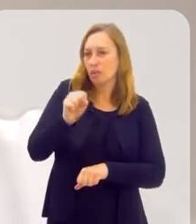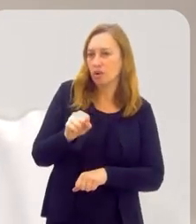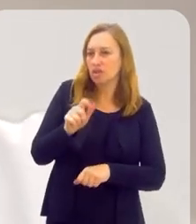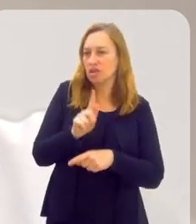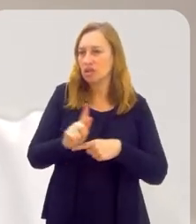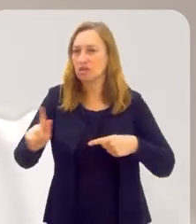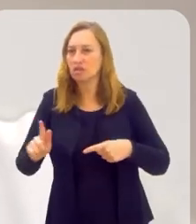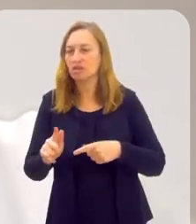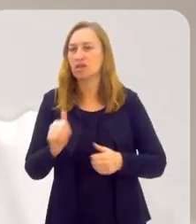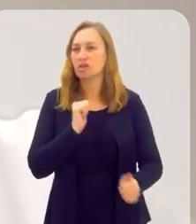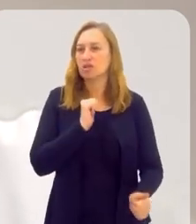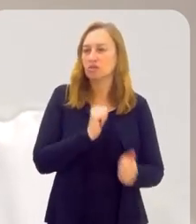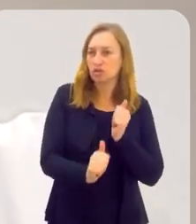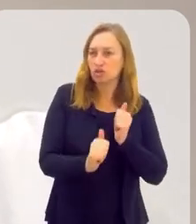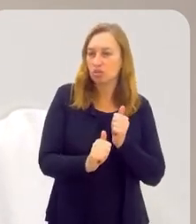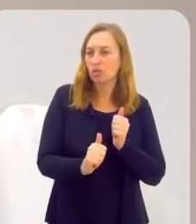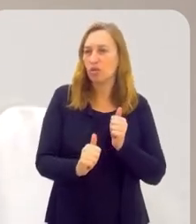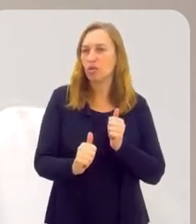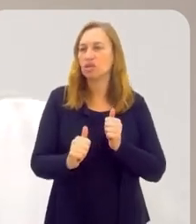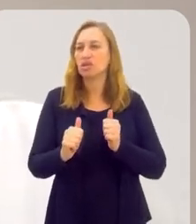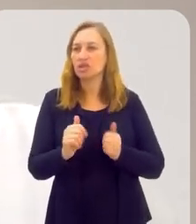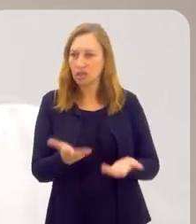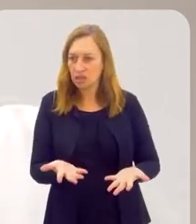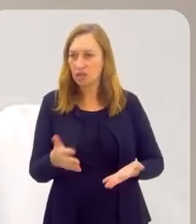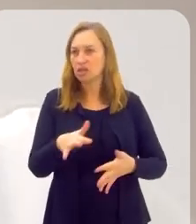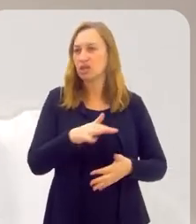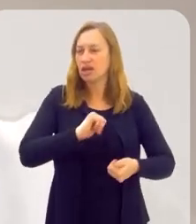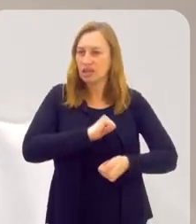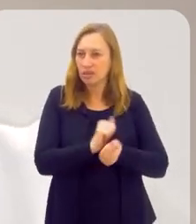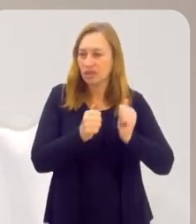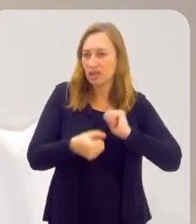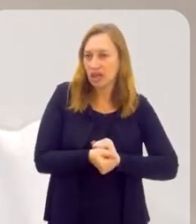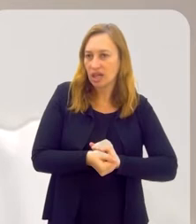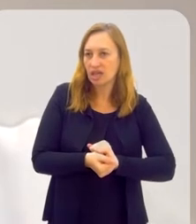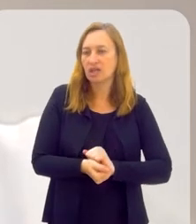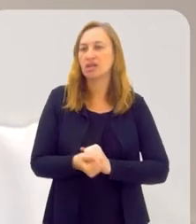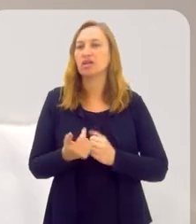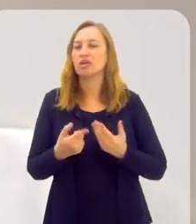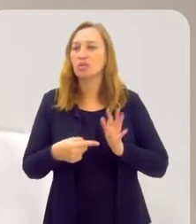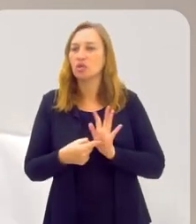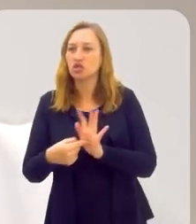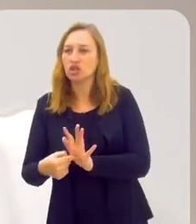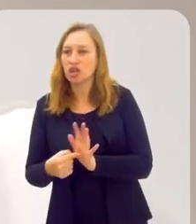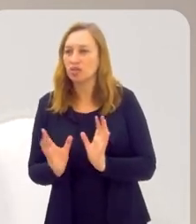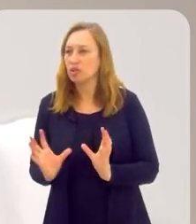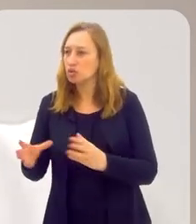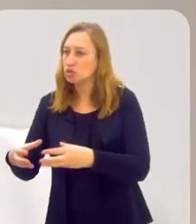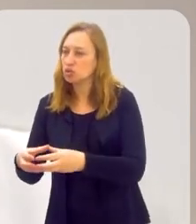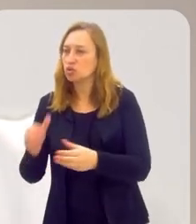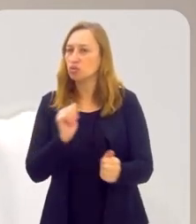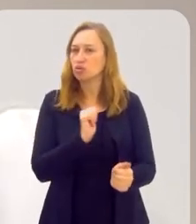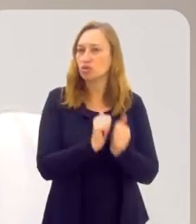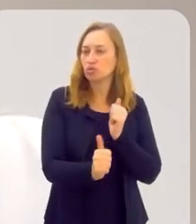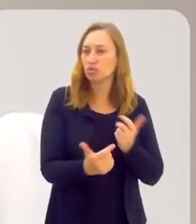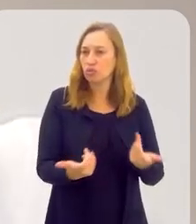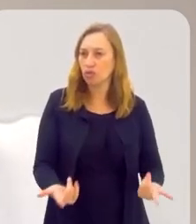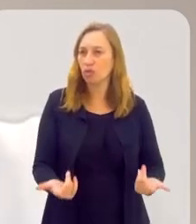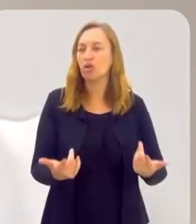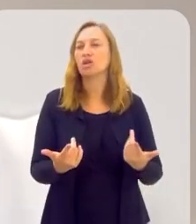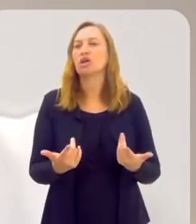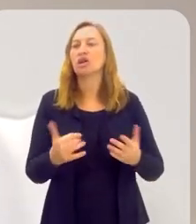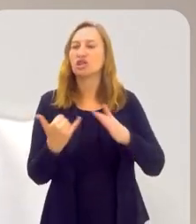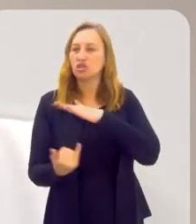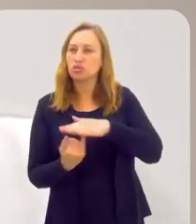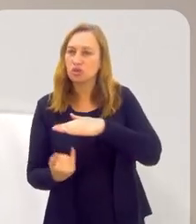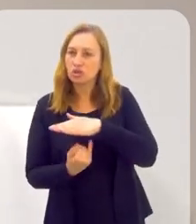pós-graduação na área do desporto e da atividade física adaptados, porque era algo identificado pelos clubes, pelas associações,